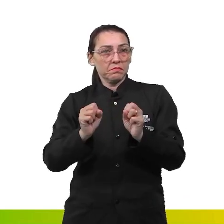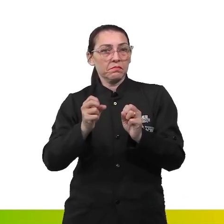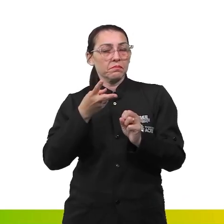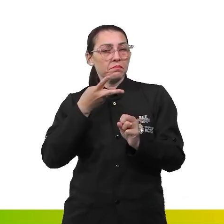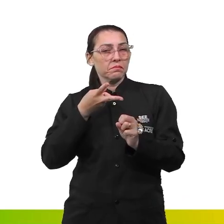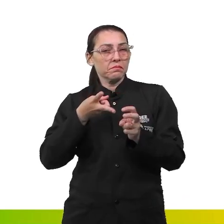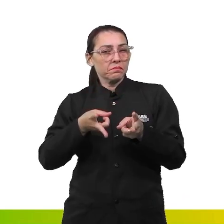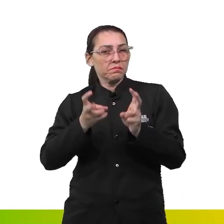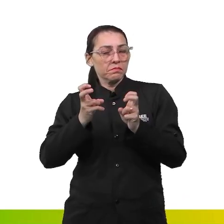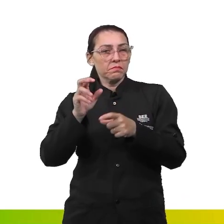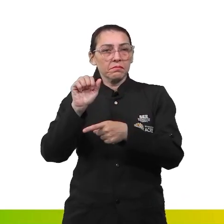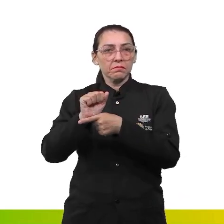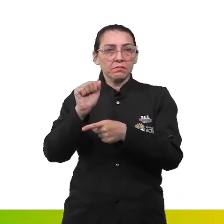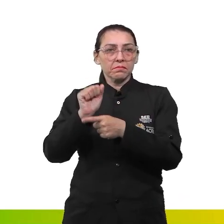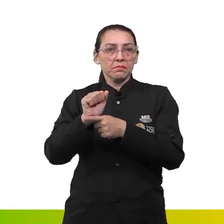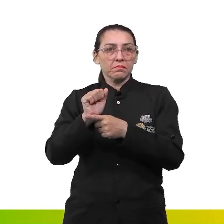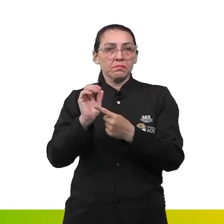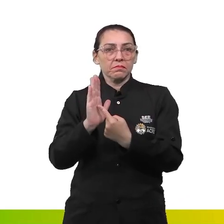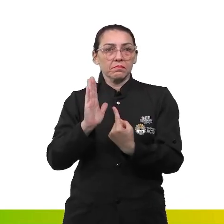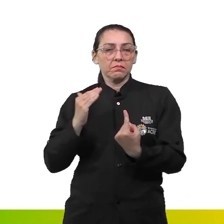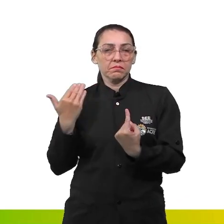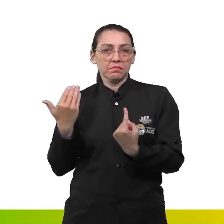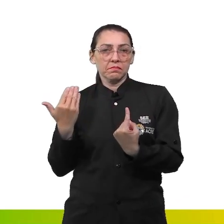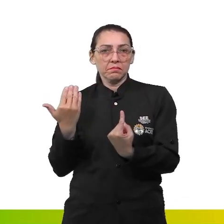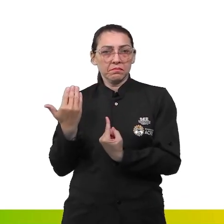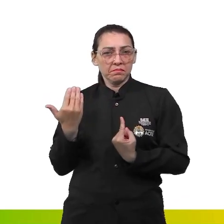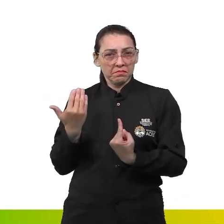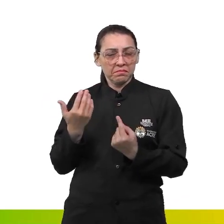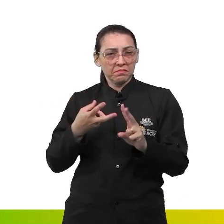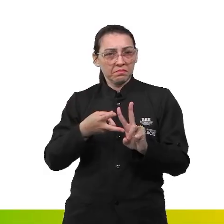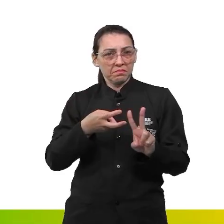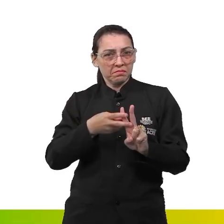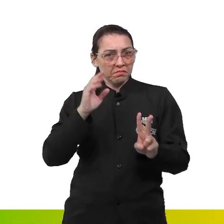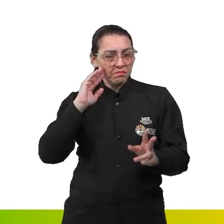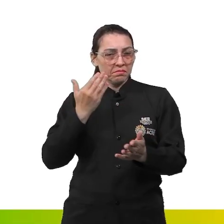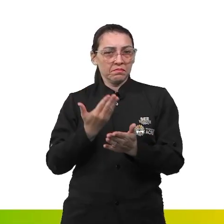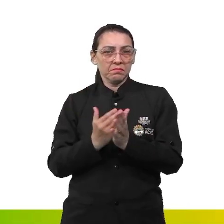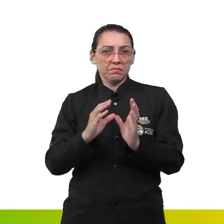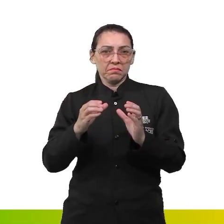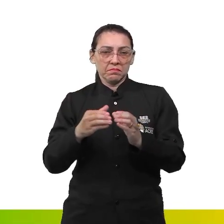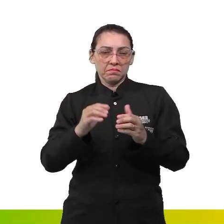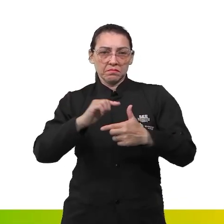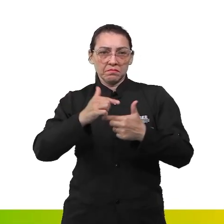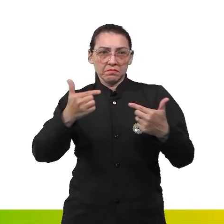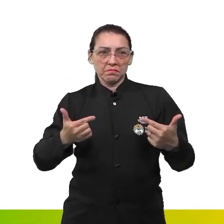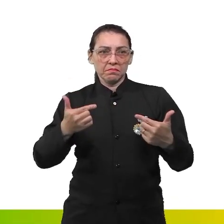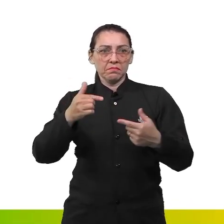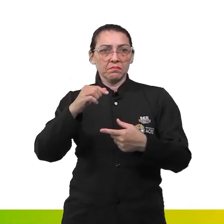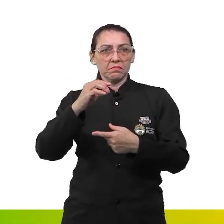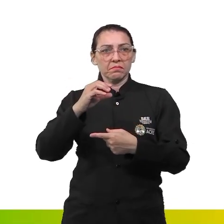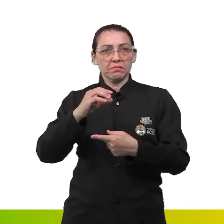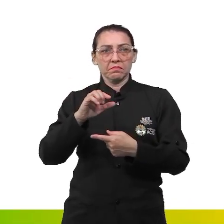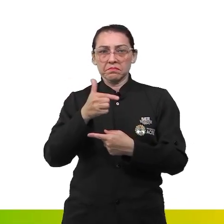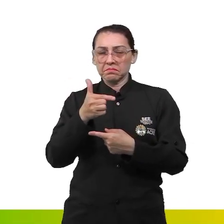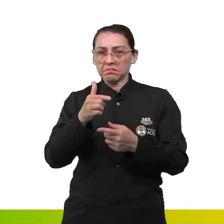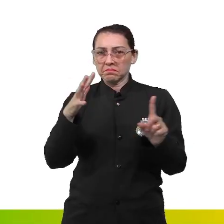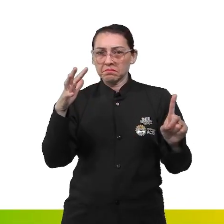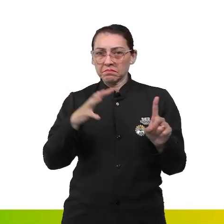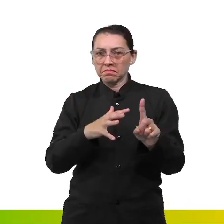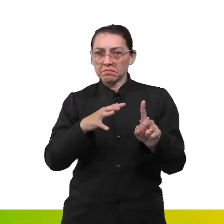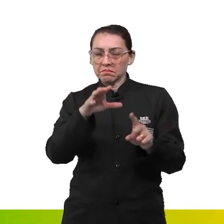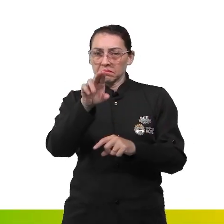exemplo, no isolamento total das crenças indígenas em comunidades tradicionais, sem influência